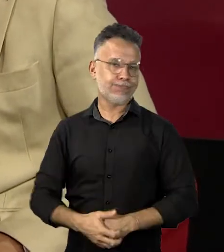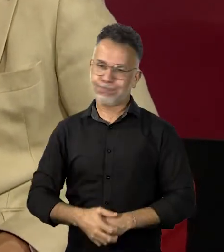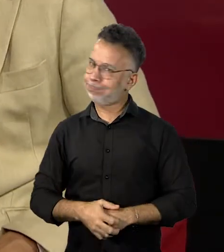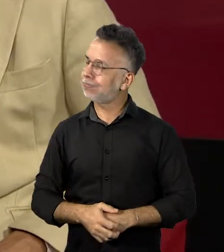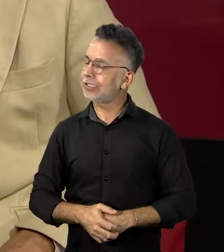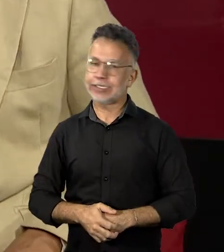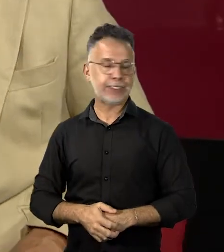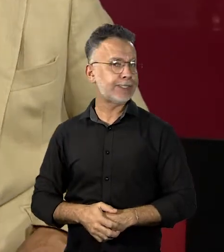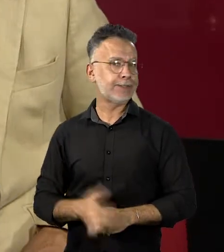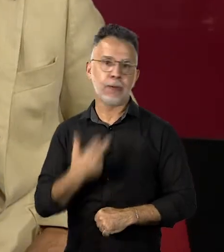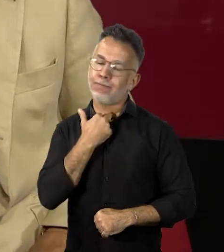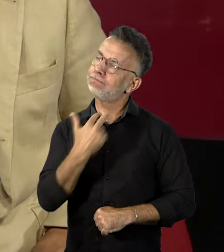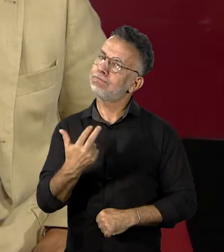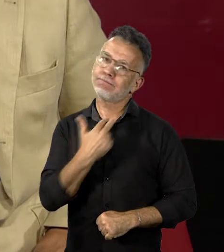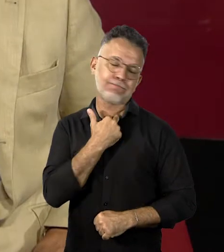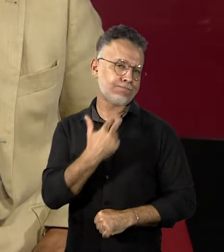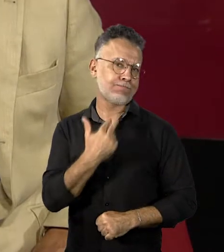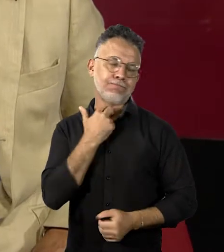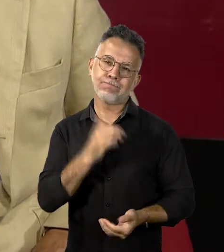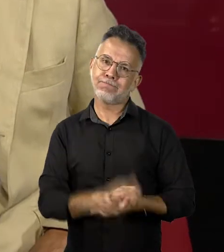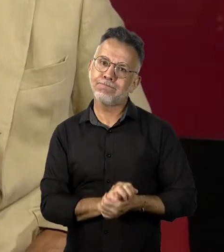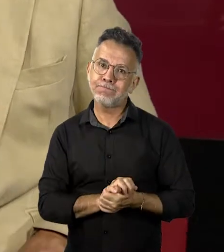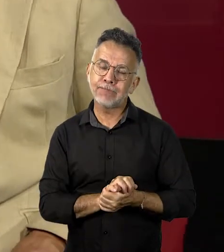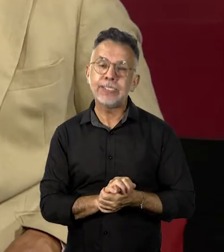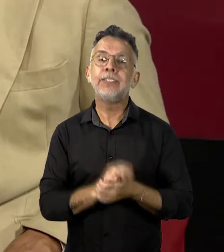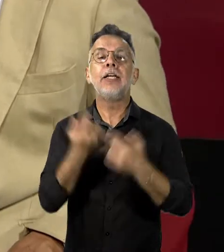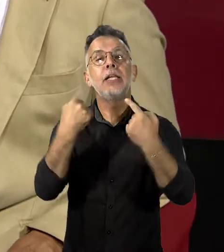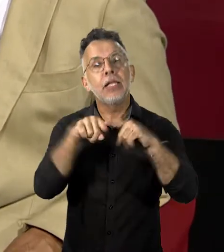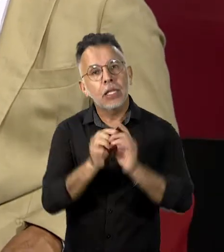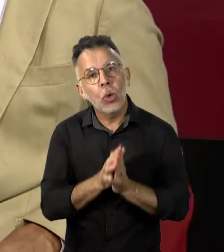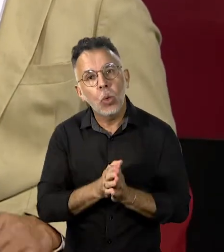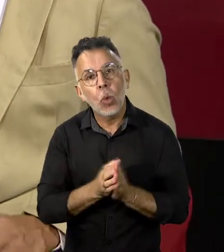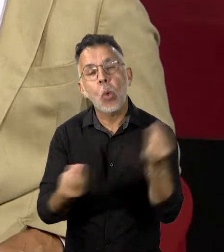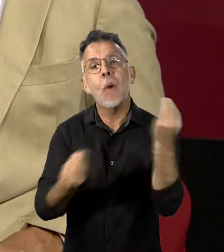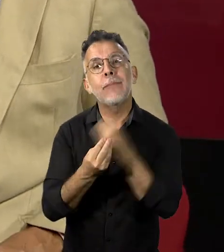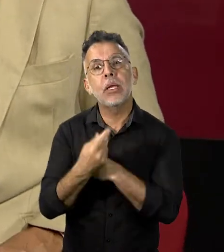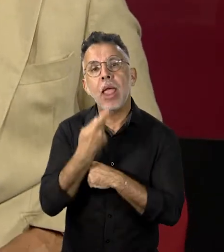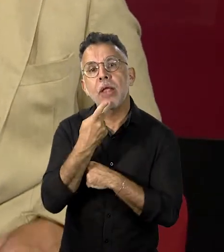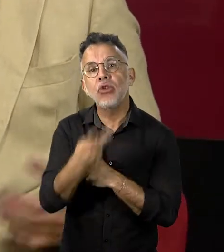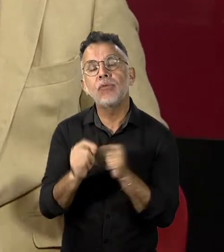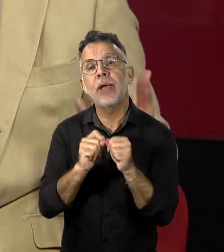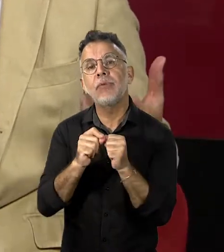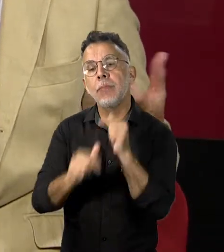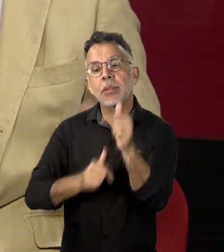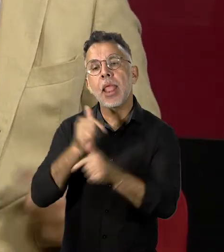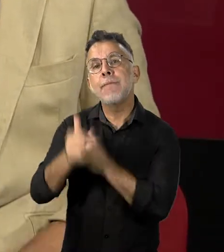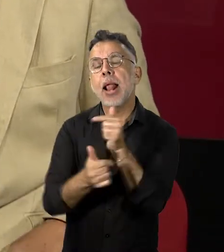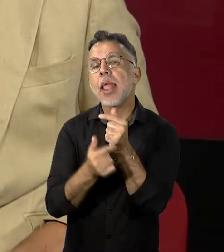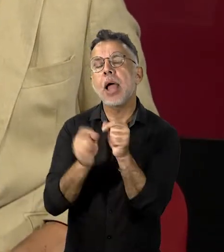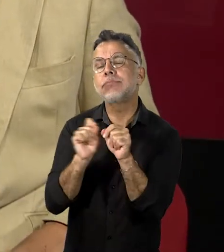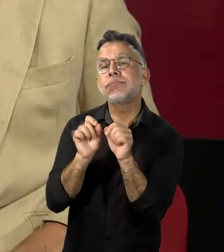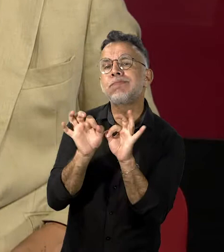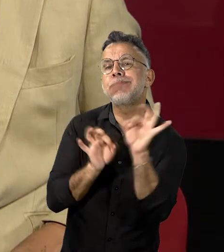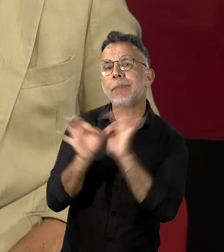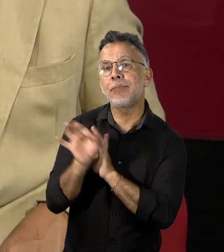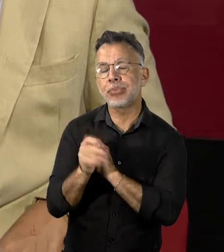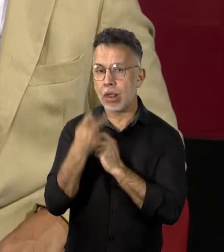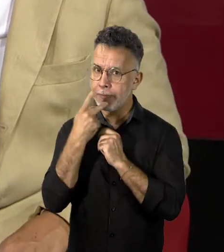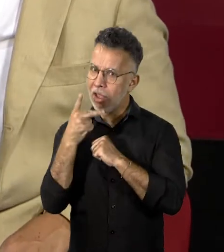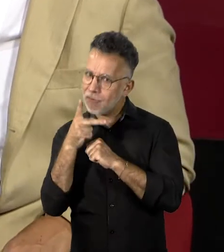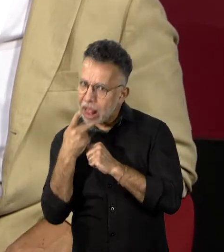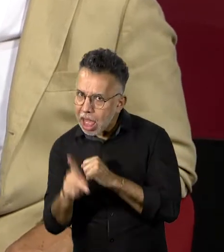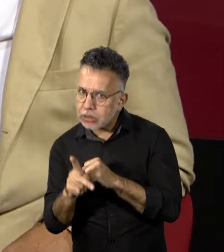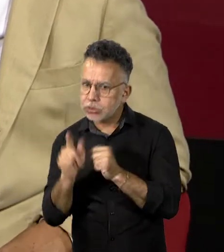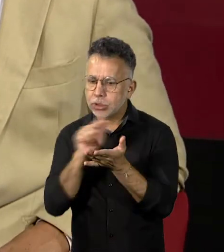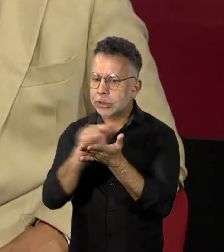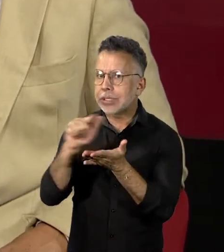dá para aceitar. E aí, como é que nós vamos trabalhar, então? Para falar